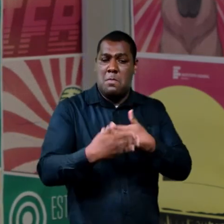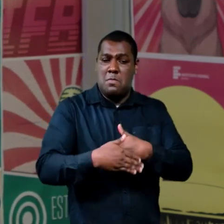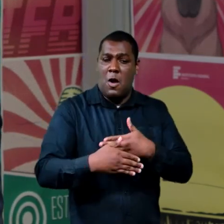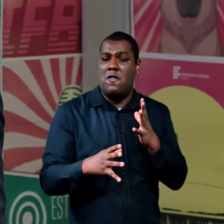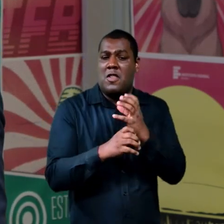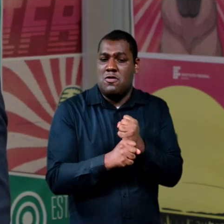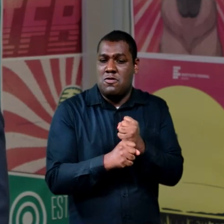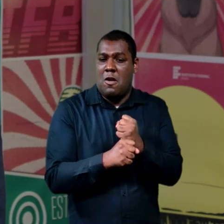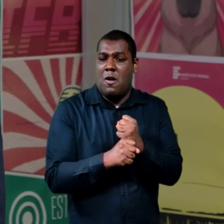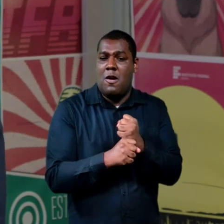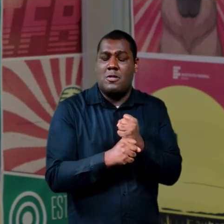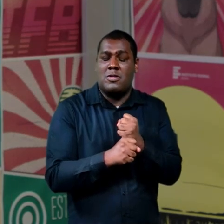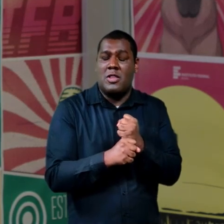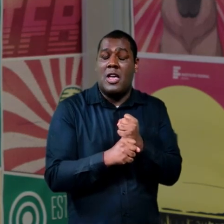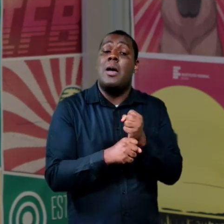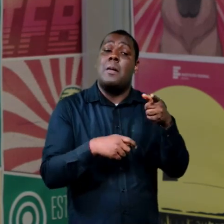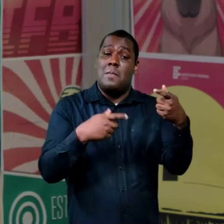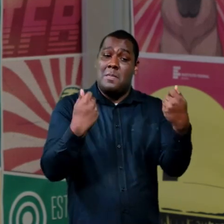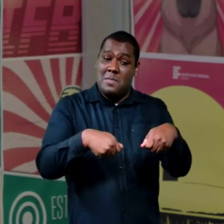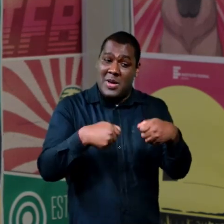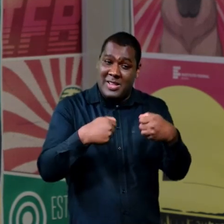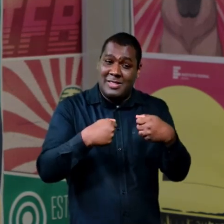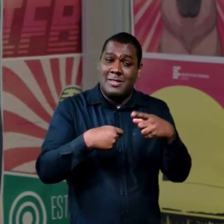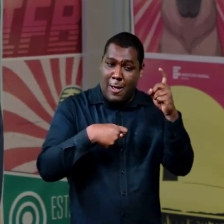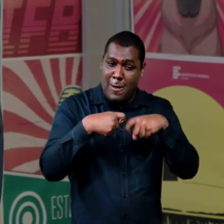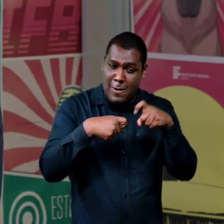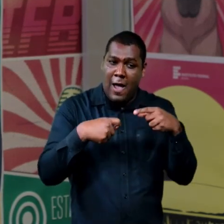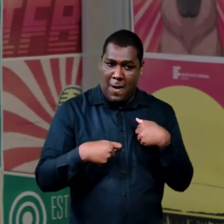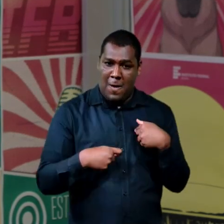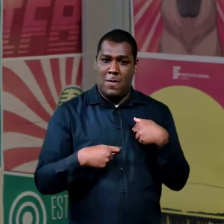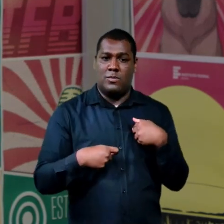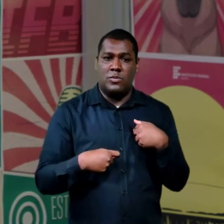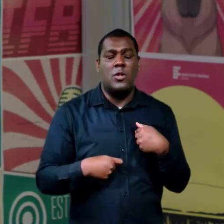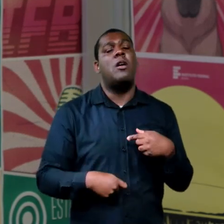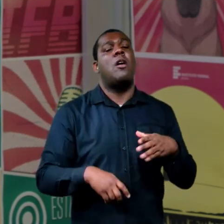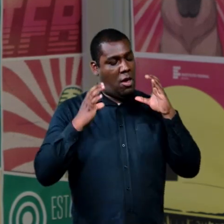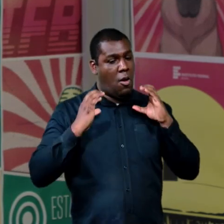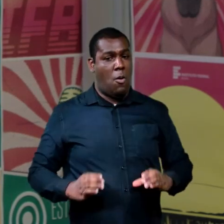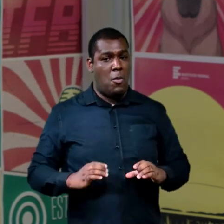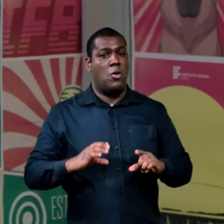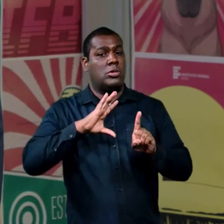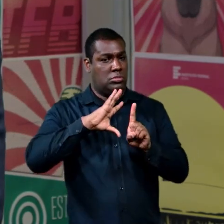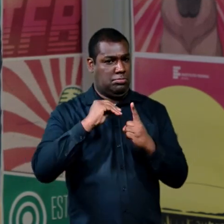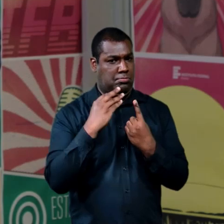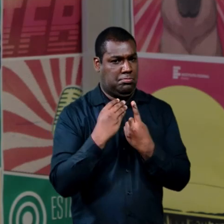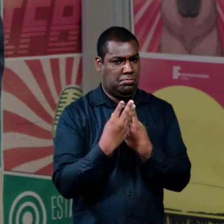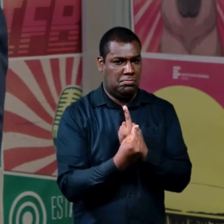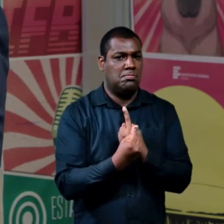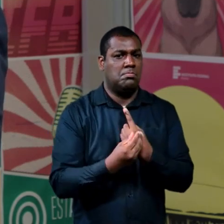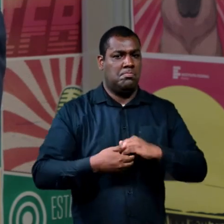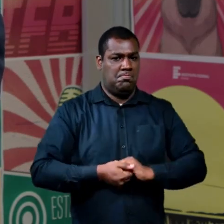prova. Isso caracteriza uma conduta de assédio sexual.